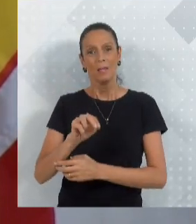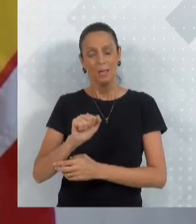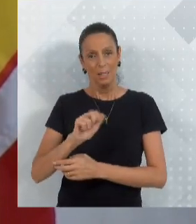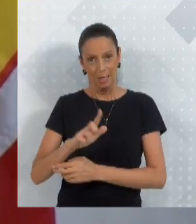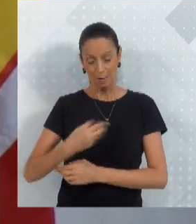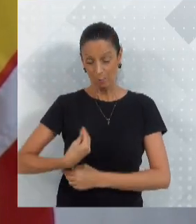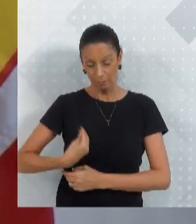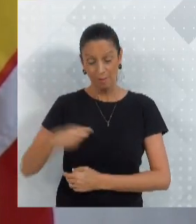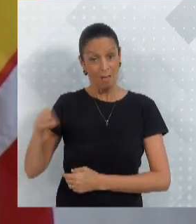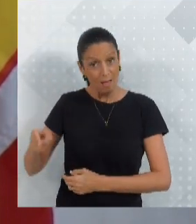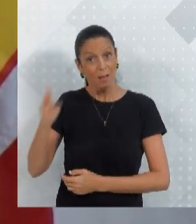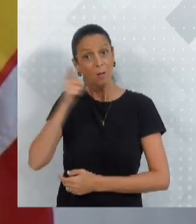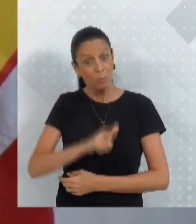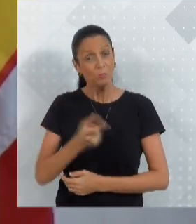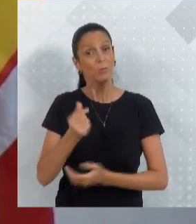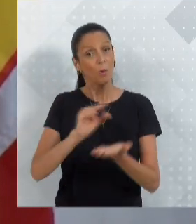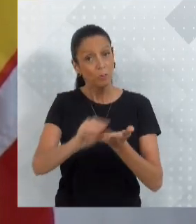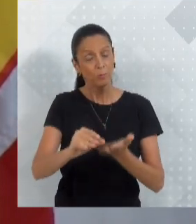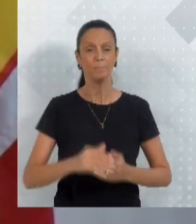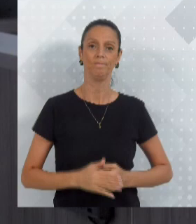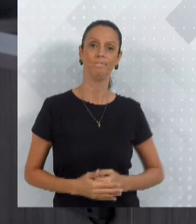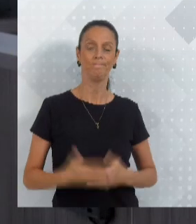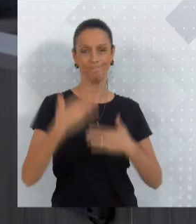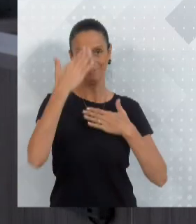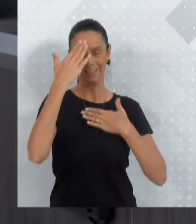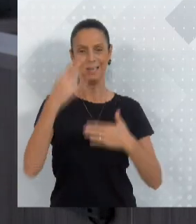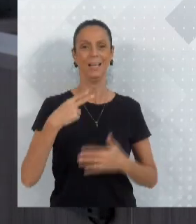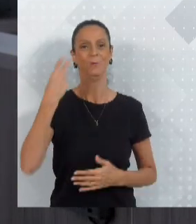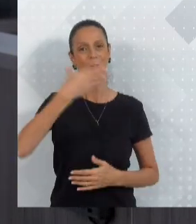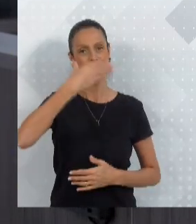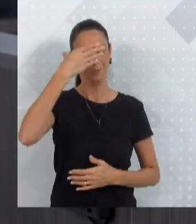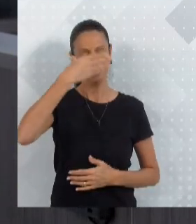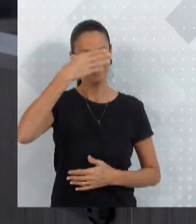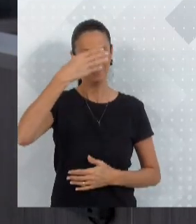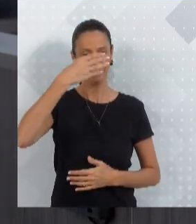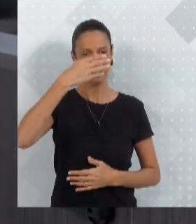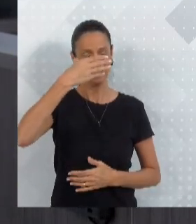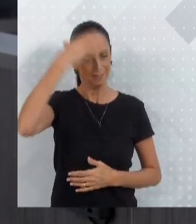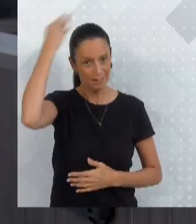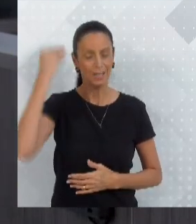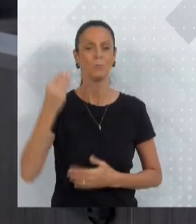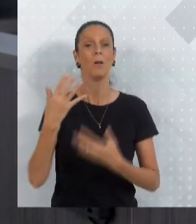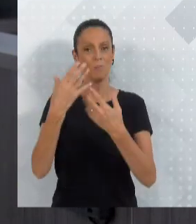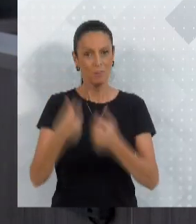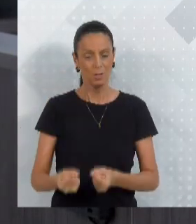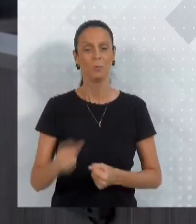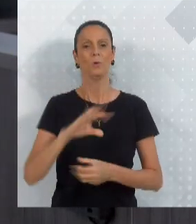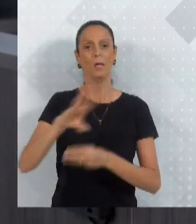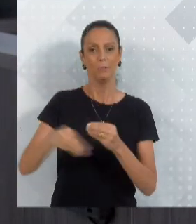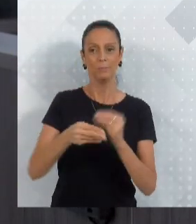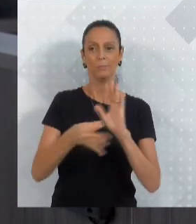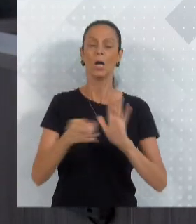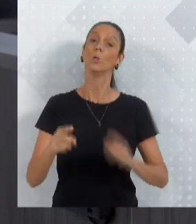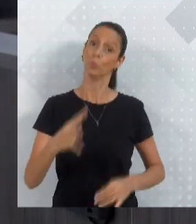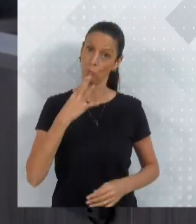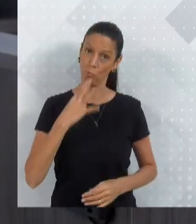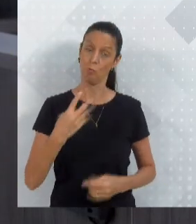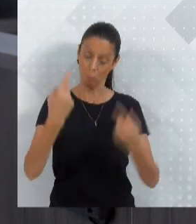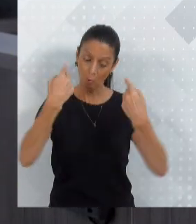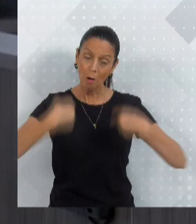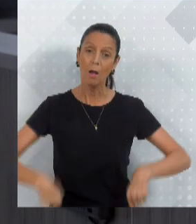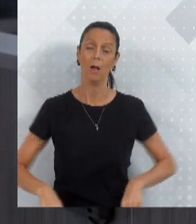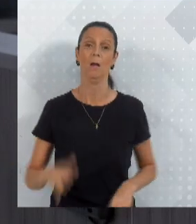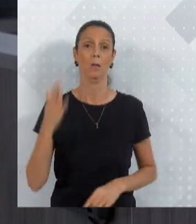parte. Obrigado pela parte, vereador Adriano. E Vossa Excelência me conhece, sabe que eu